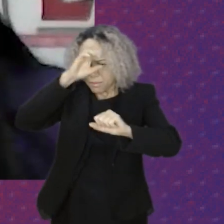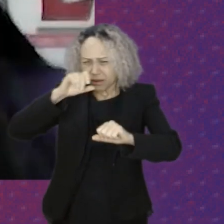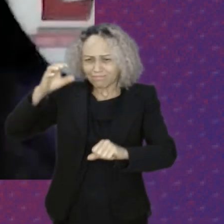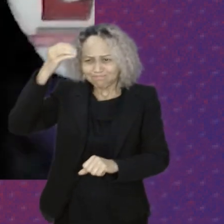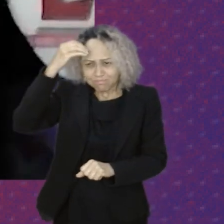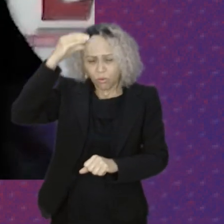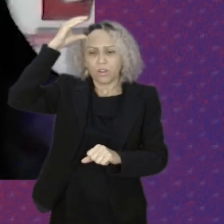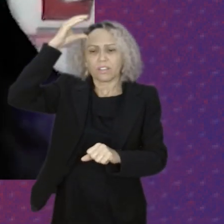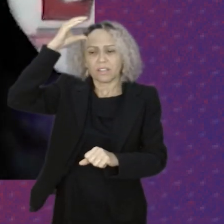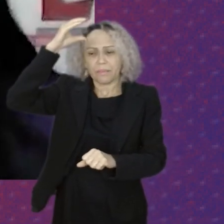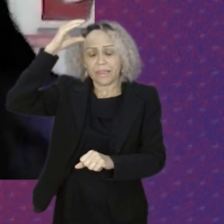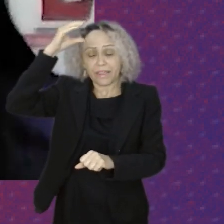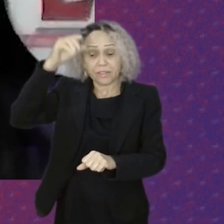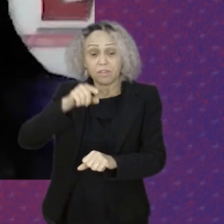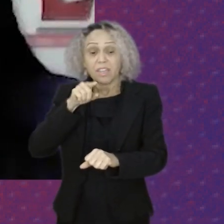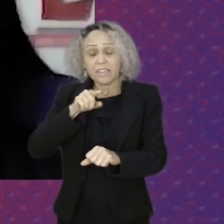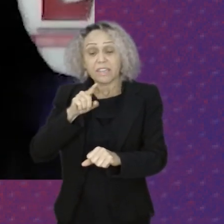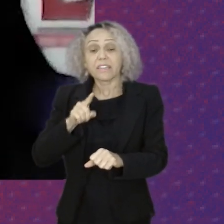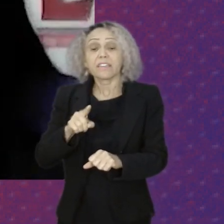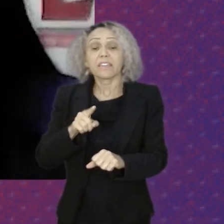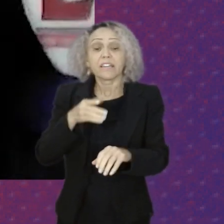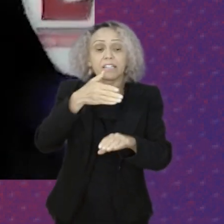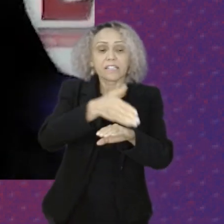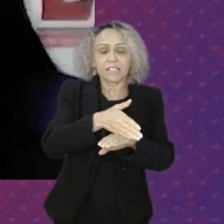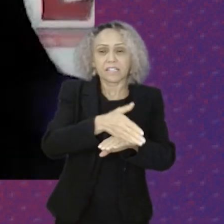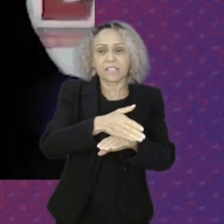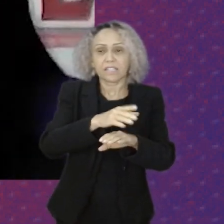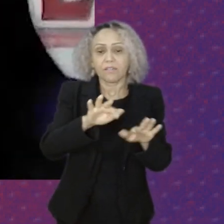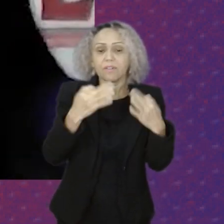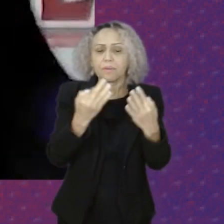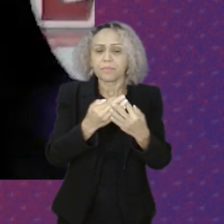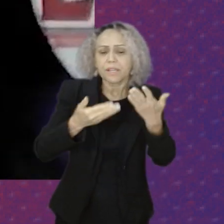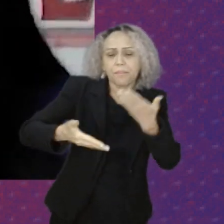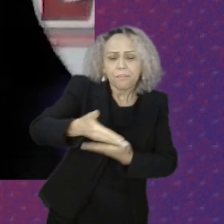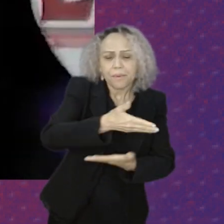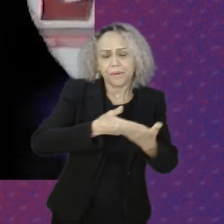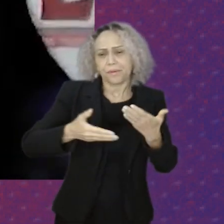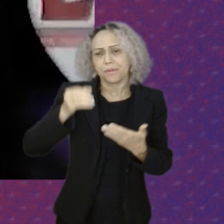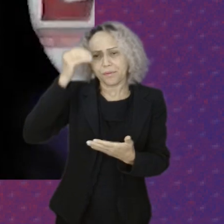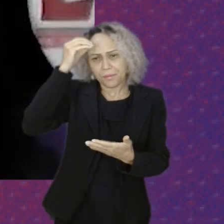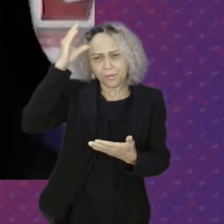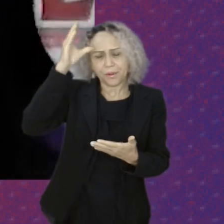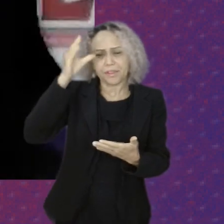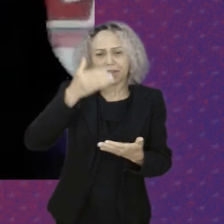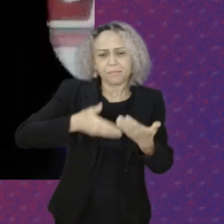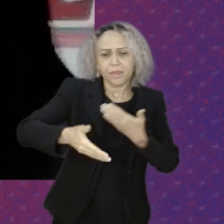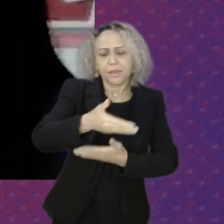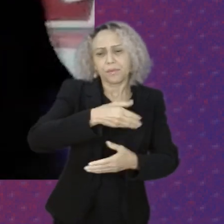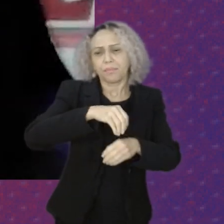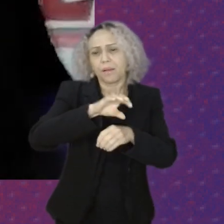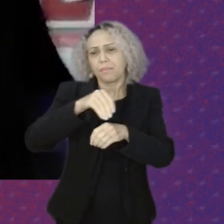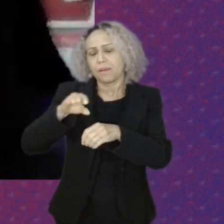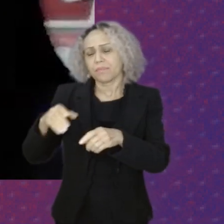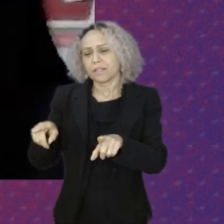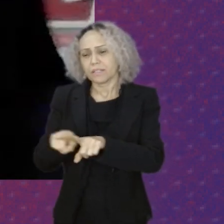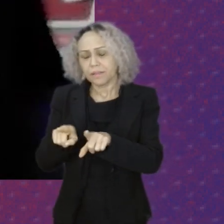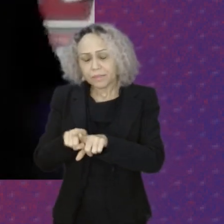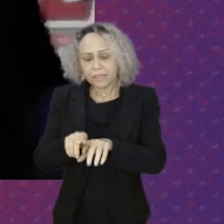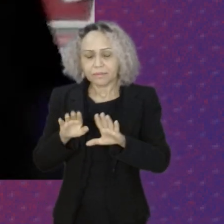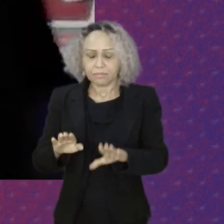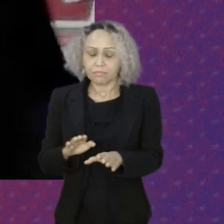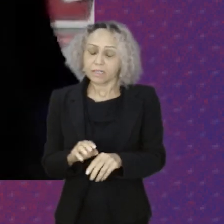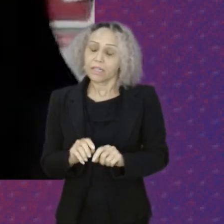base familiar. E a nova proposta de ensino médio, ela não enxerga isso porque ela enxerga o